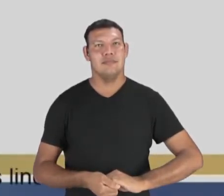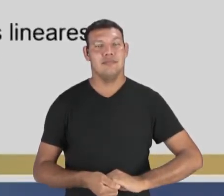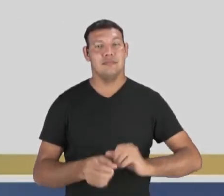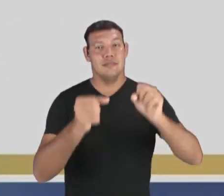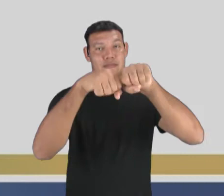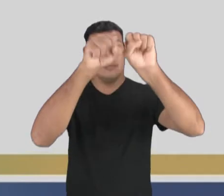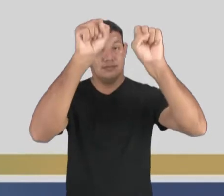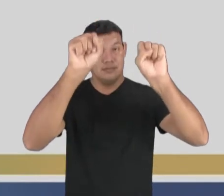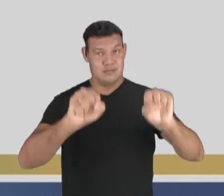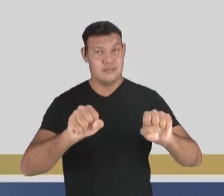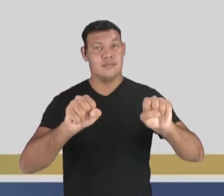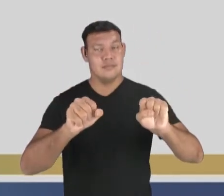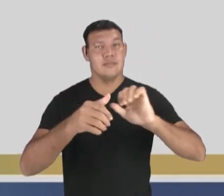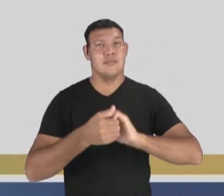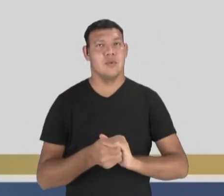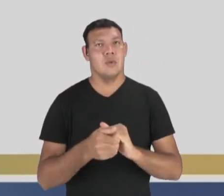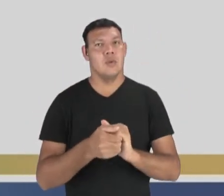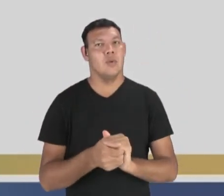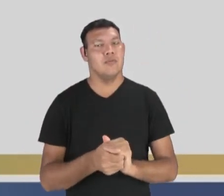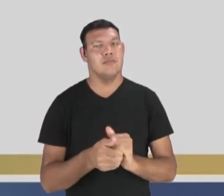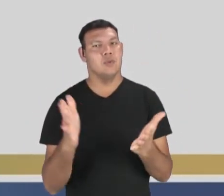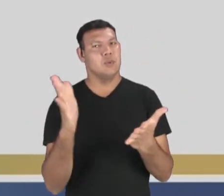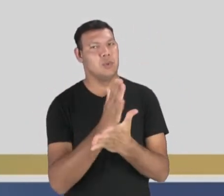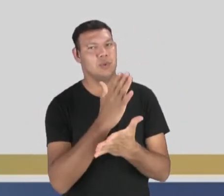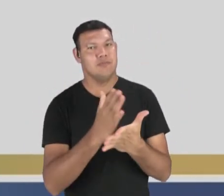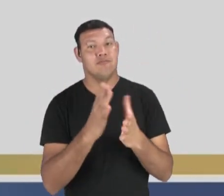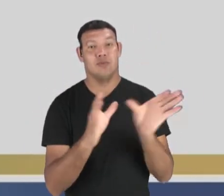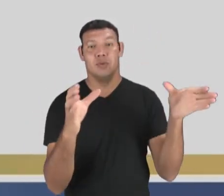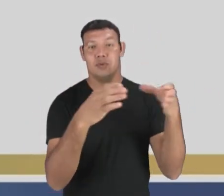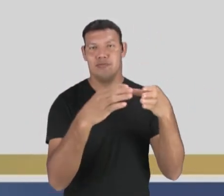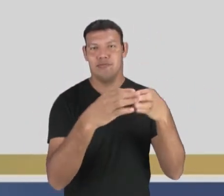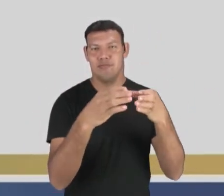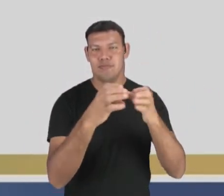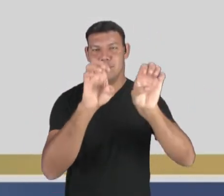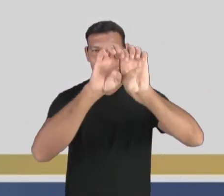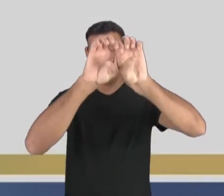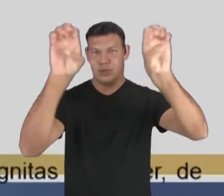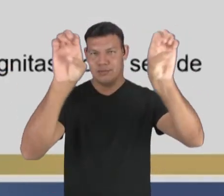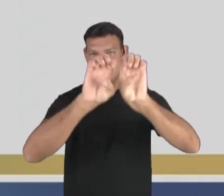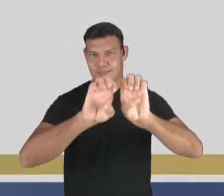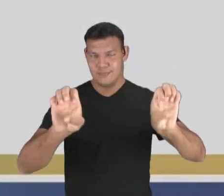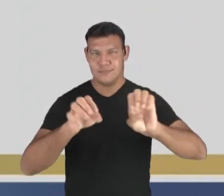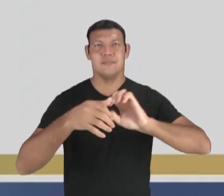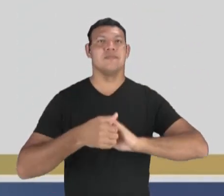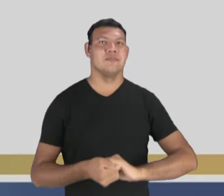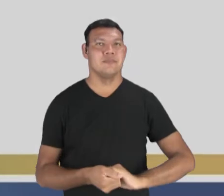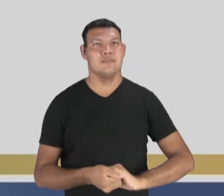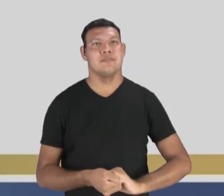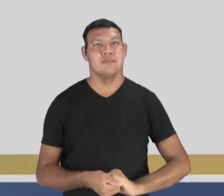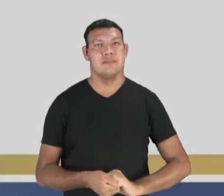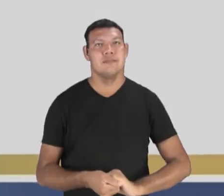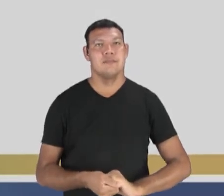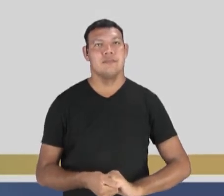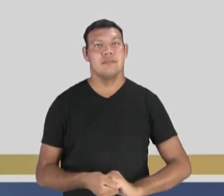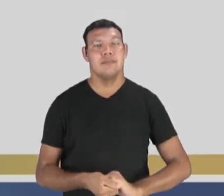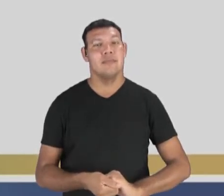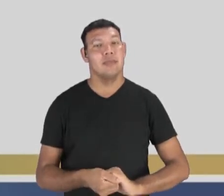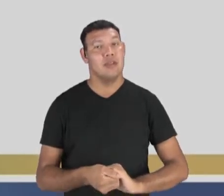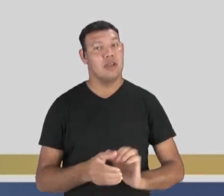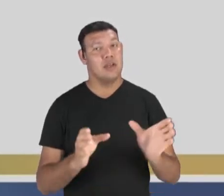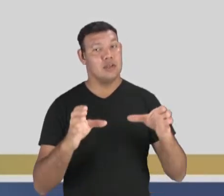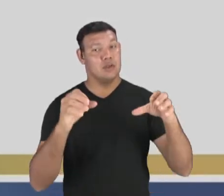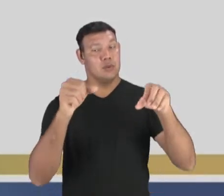Sistema linear é qualquer conjunto de equações lineares. Um sistema linear